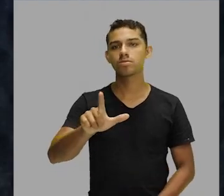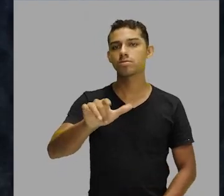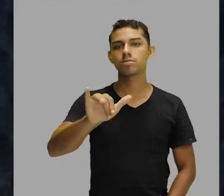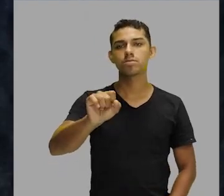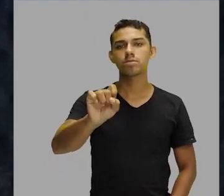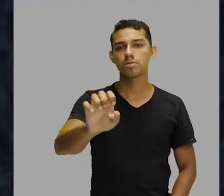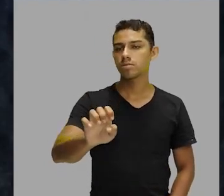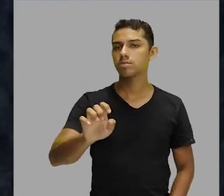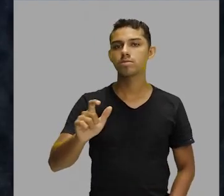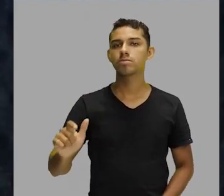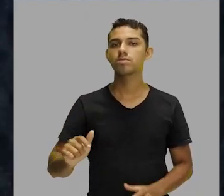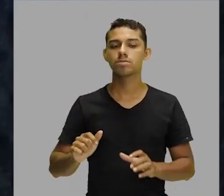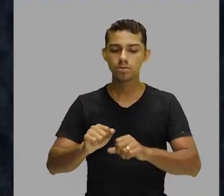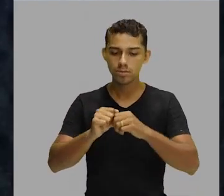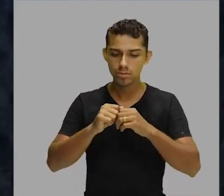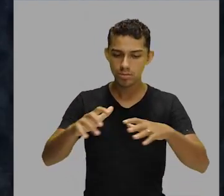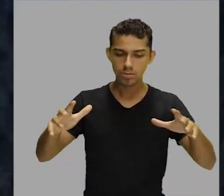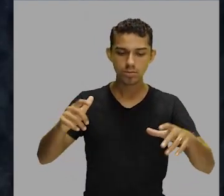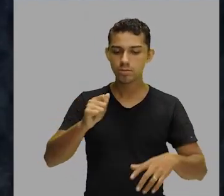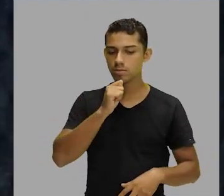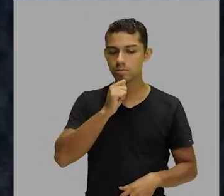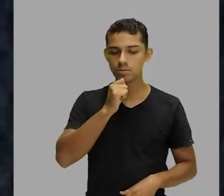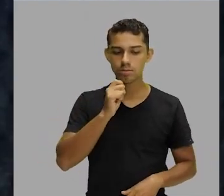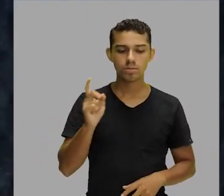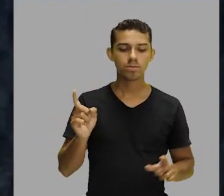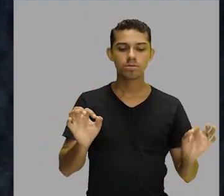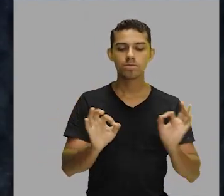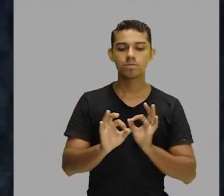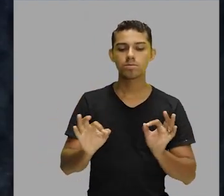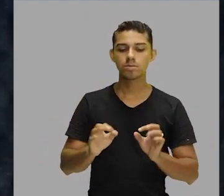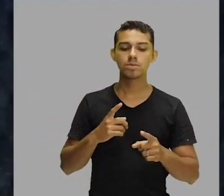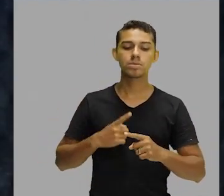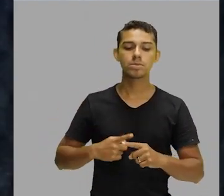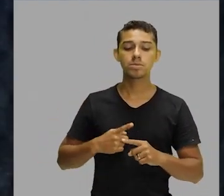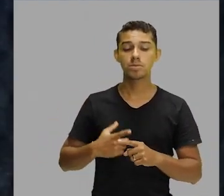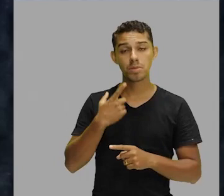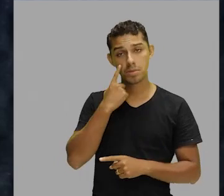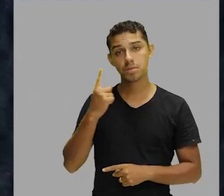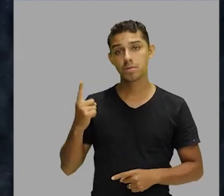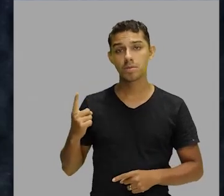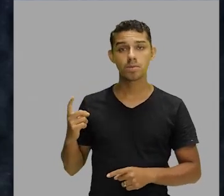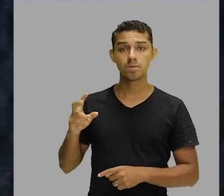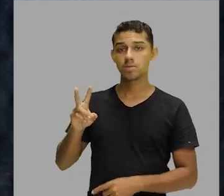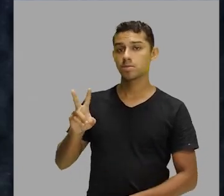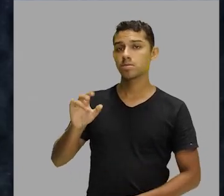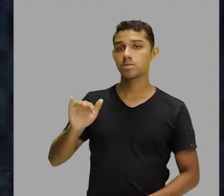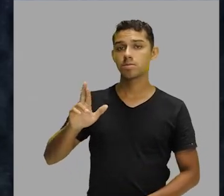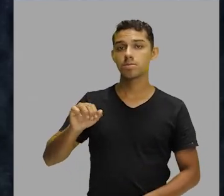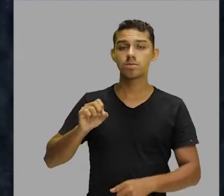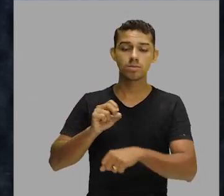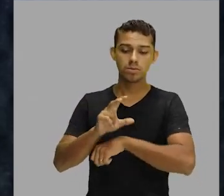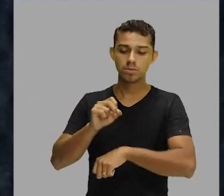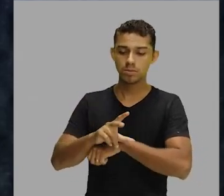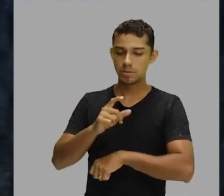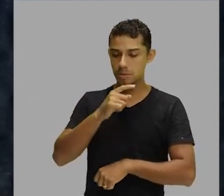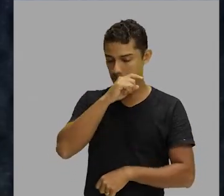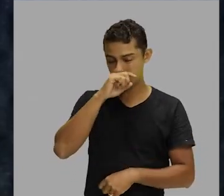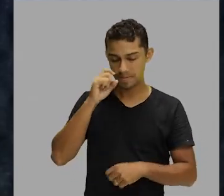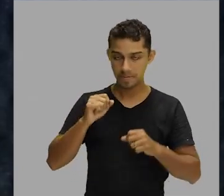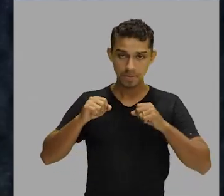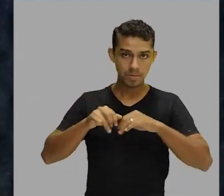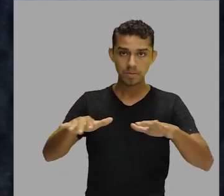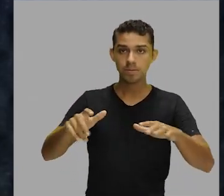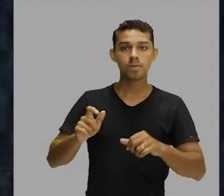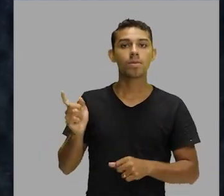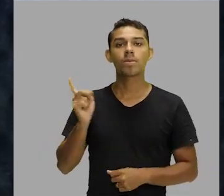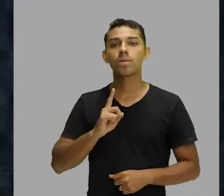celular, não ocorreu o rompimento da membrana, porque o vírus aqui, ele não se manifestou,